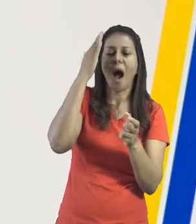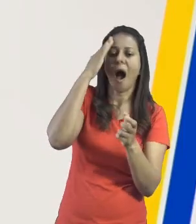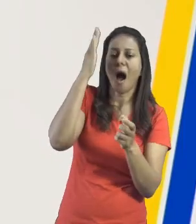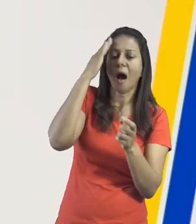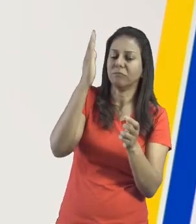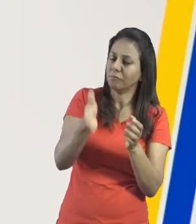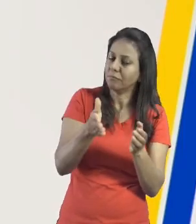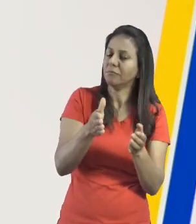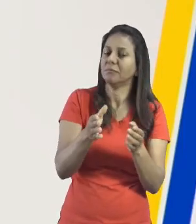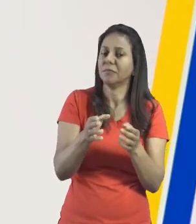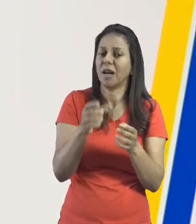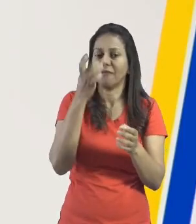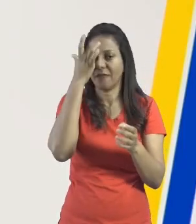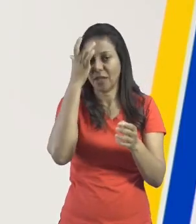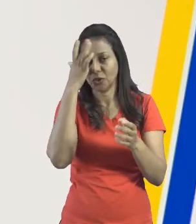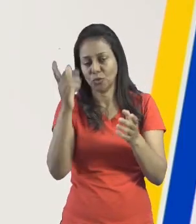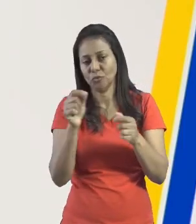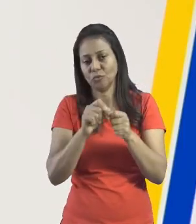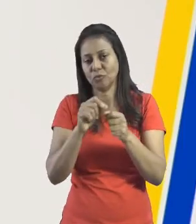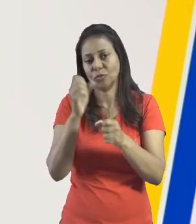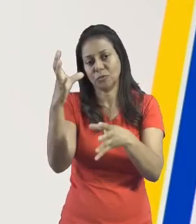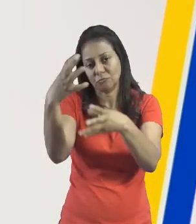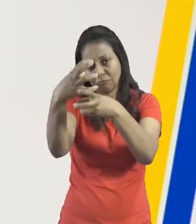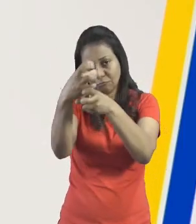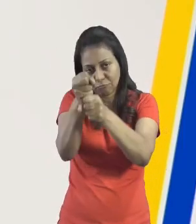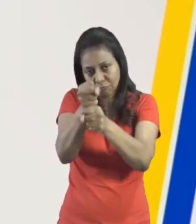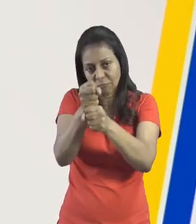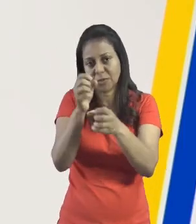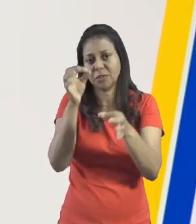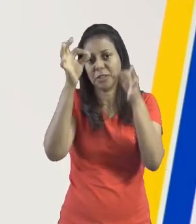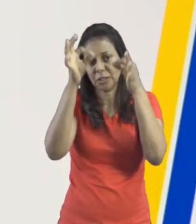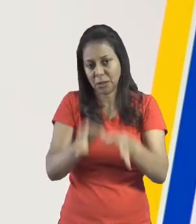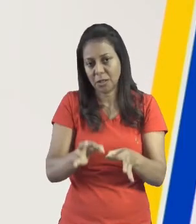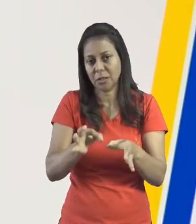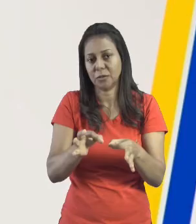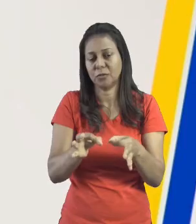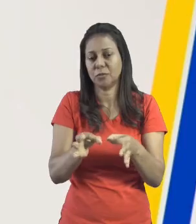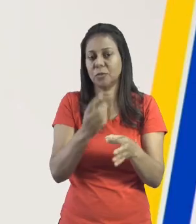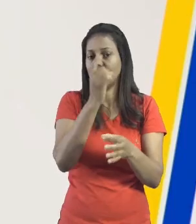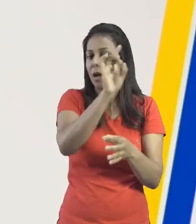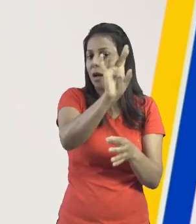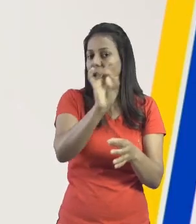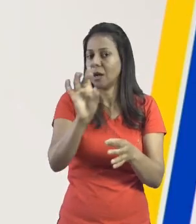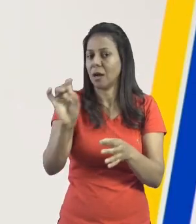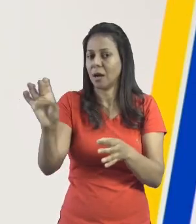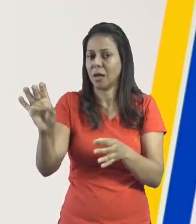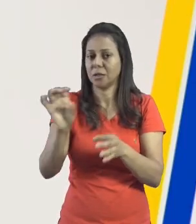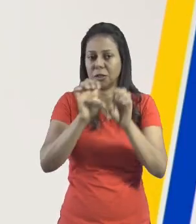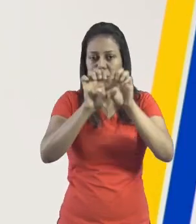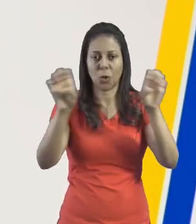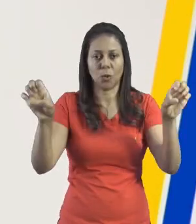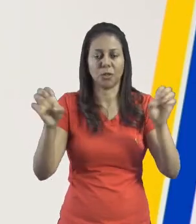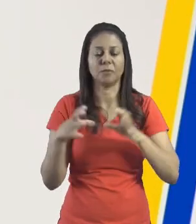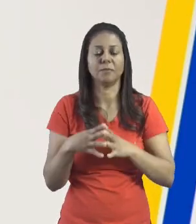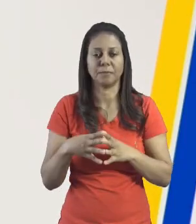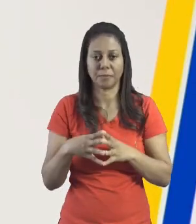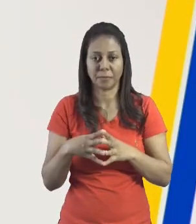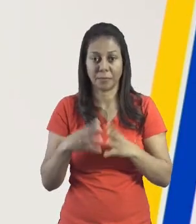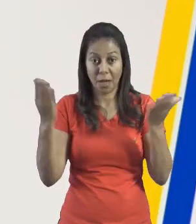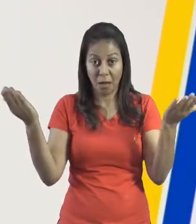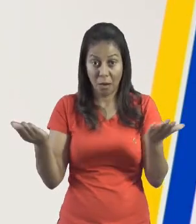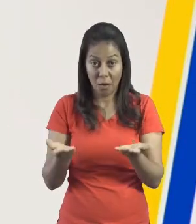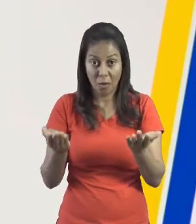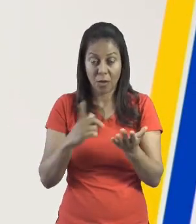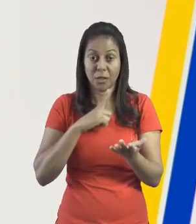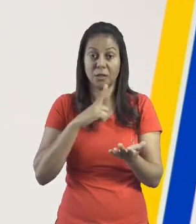você vai, né, ter um tipo de resolução adequado para cada caso, certo? Então, nós temos aí que